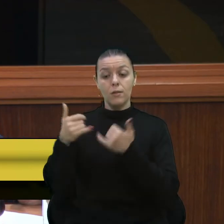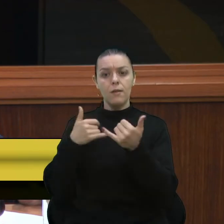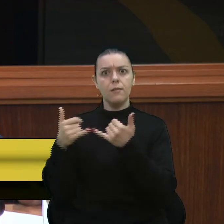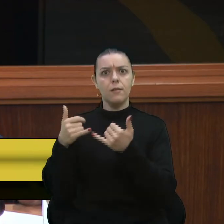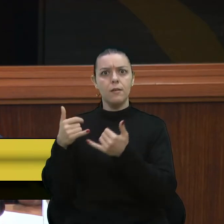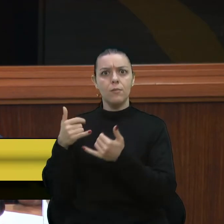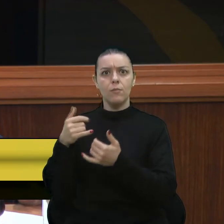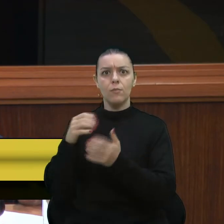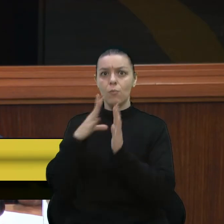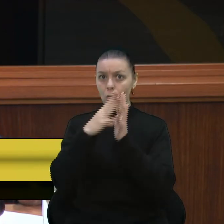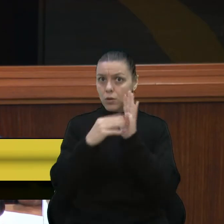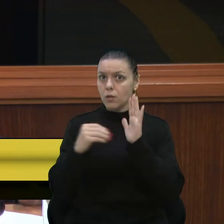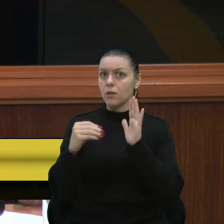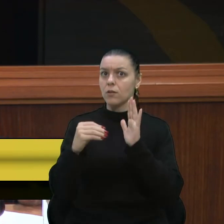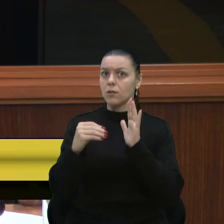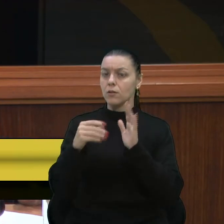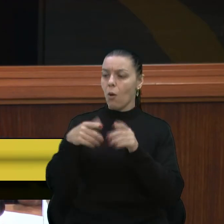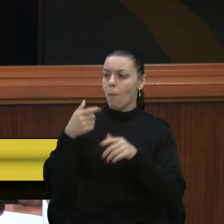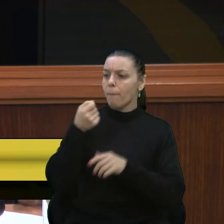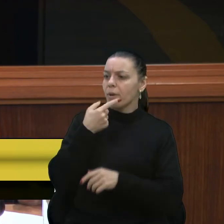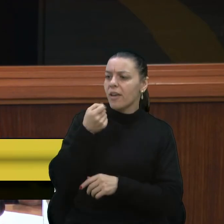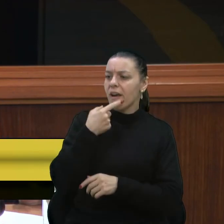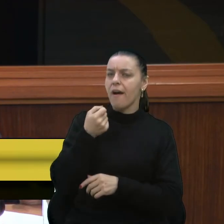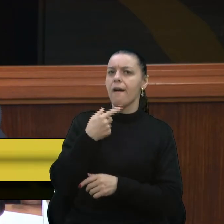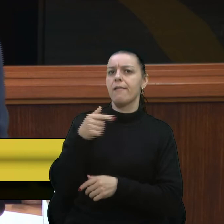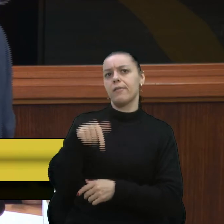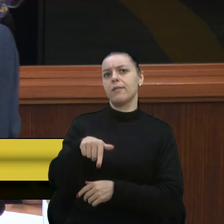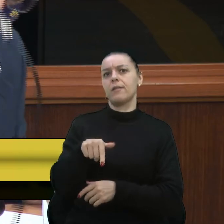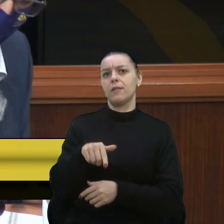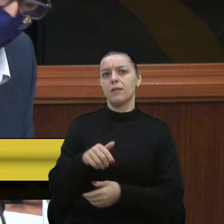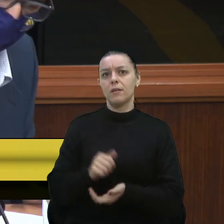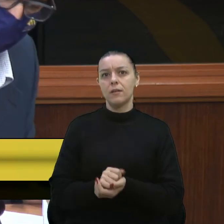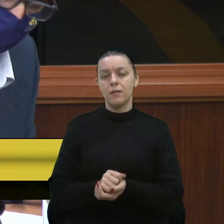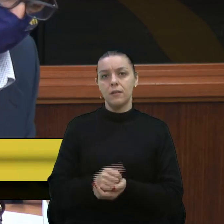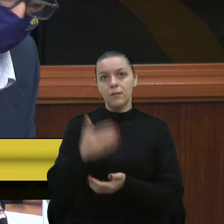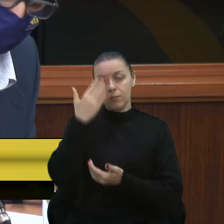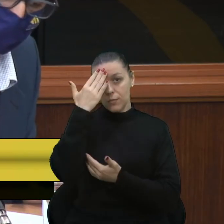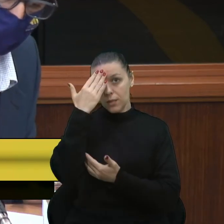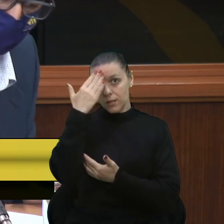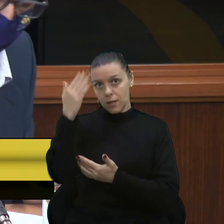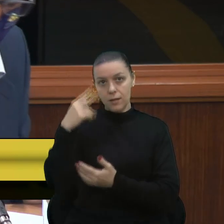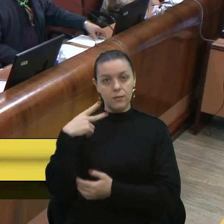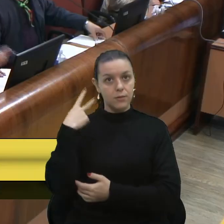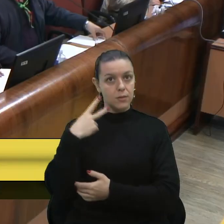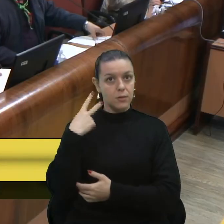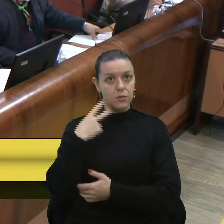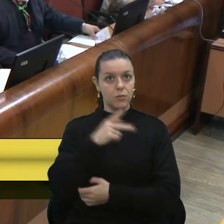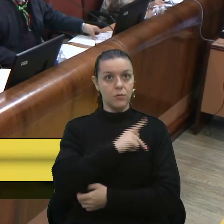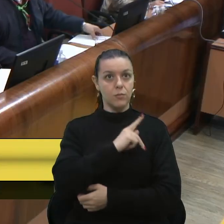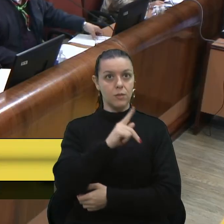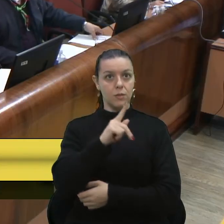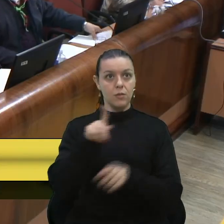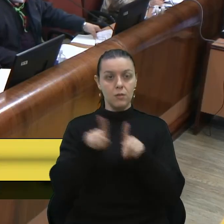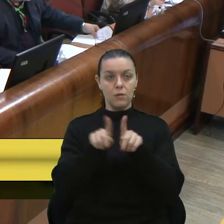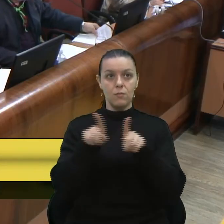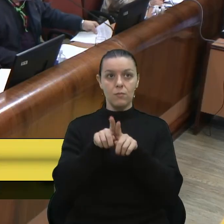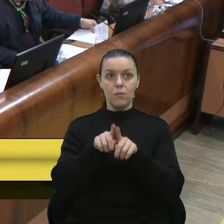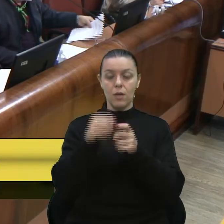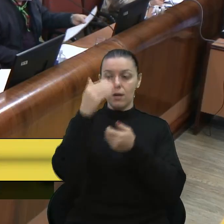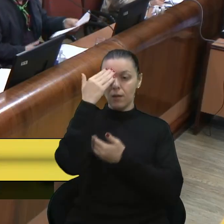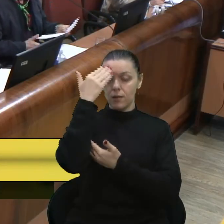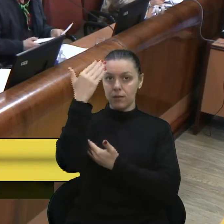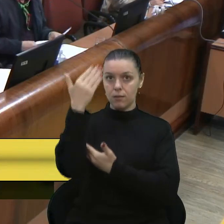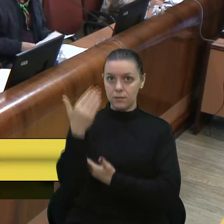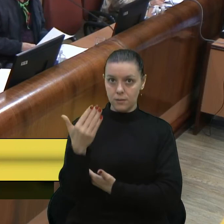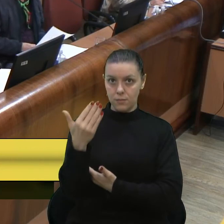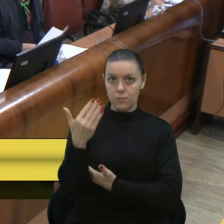motivo de chacota na nossa cidade de Caxias do Sul. Muito obrigado. Muito obrigado, vereador. Só para concluir, senhor presidente, gostaria aqui só de deixar o